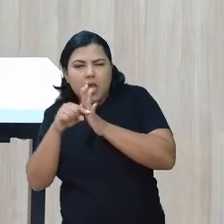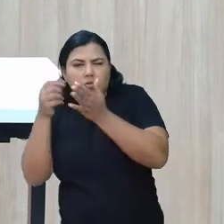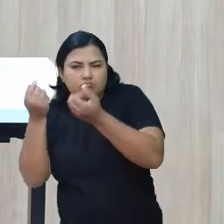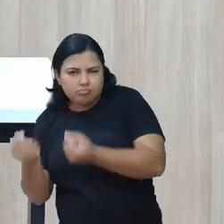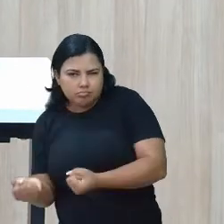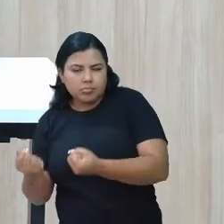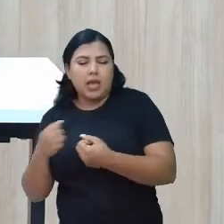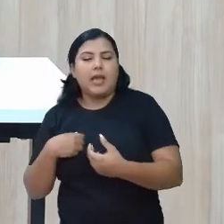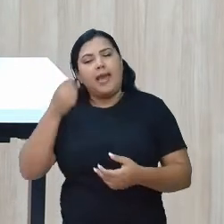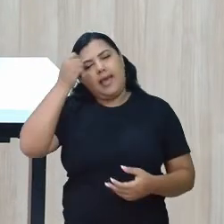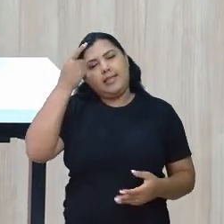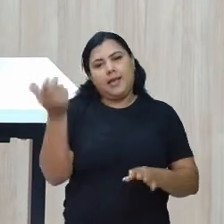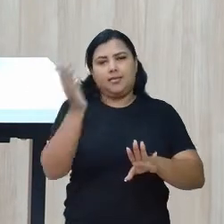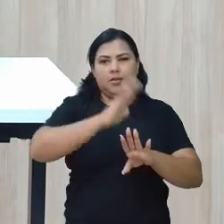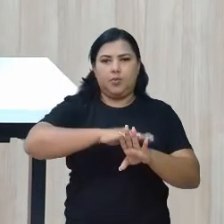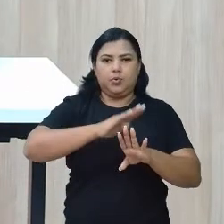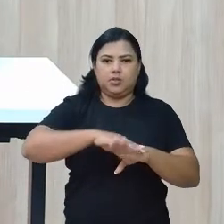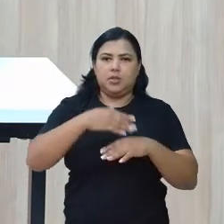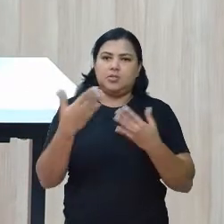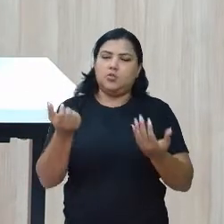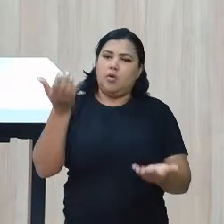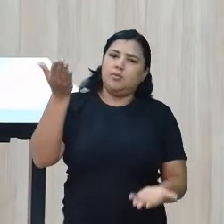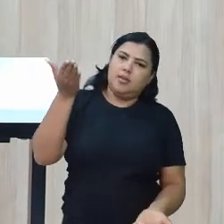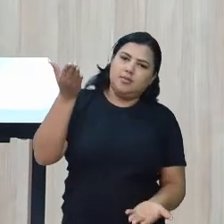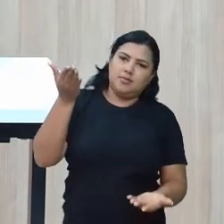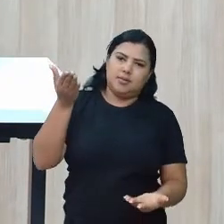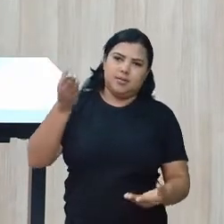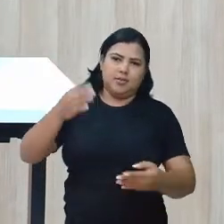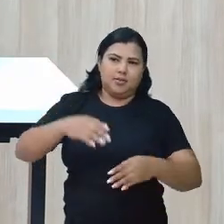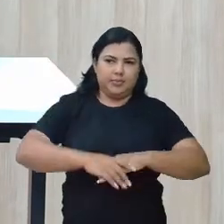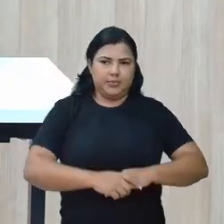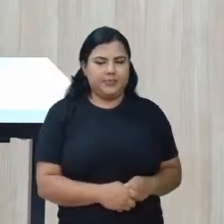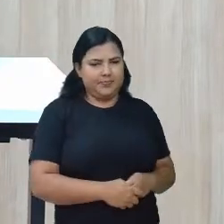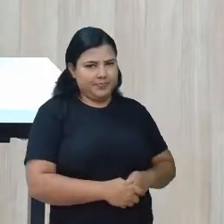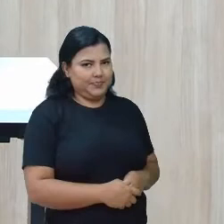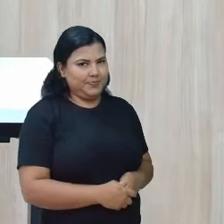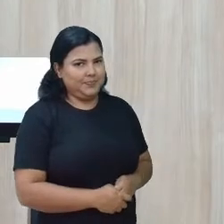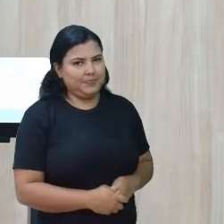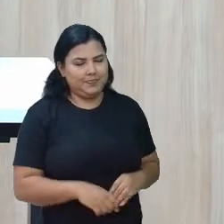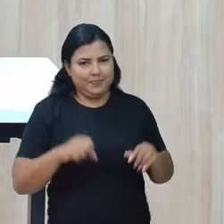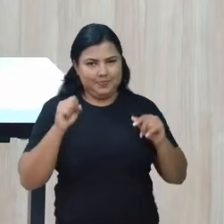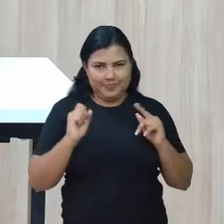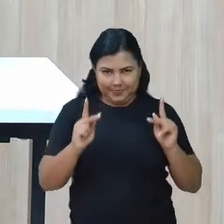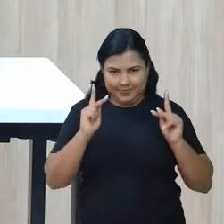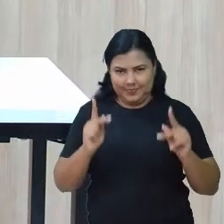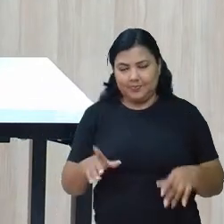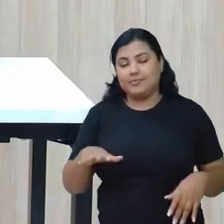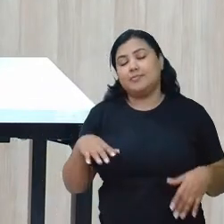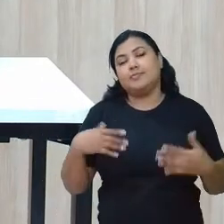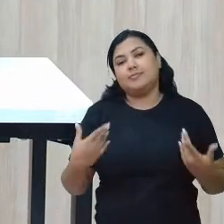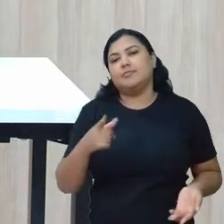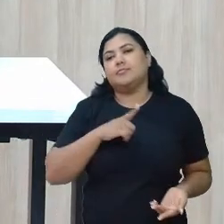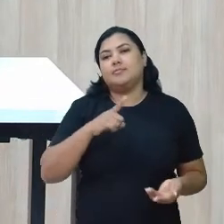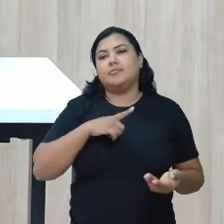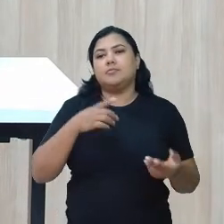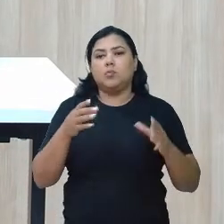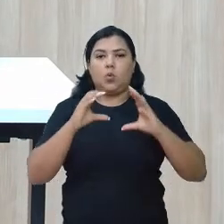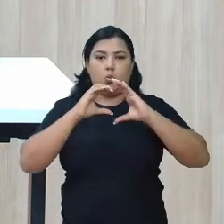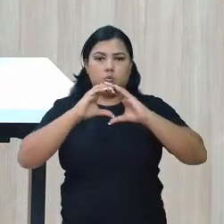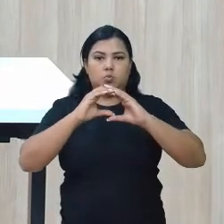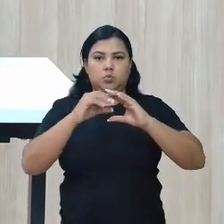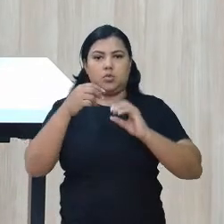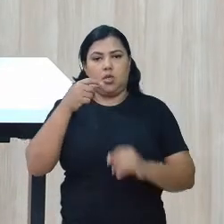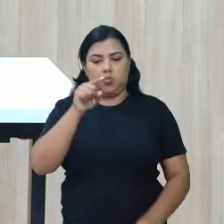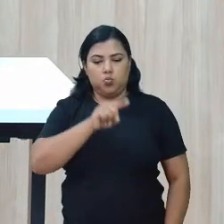a ideia que está por trás de uma balança em desequilíbrio, tá certo? Ou seja, a gente tem aquele centro ali da balança